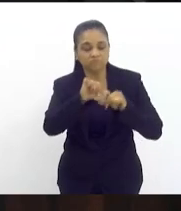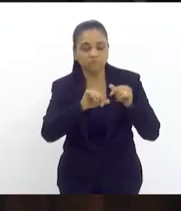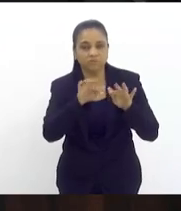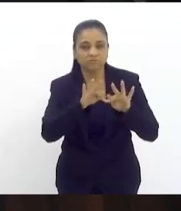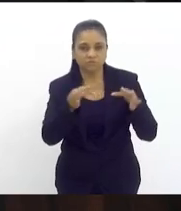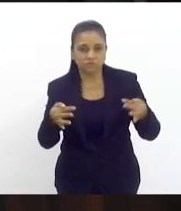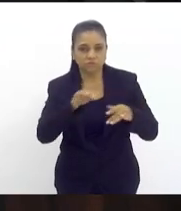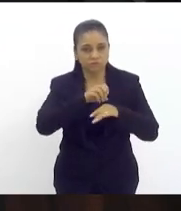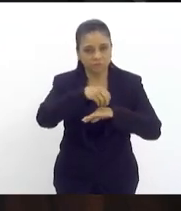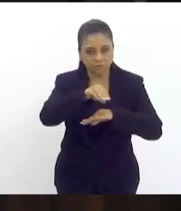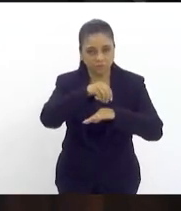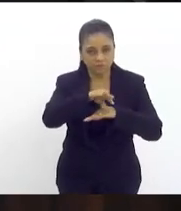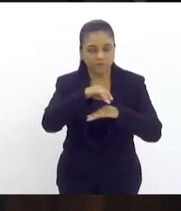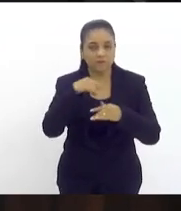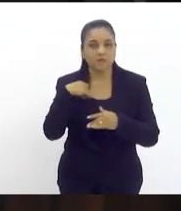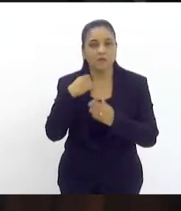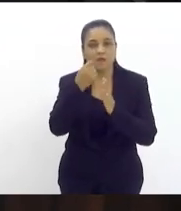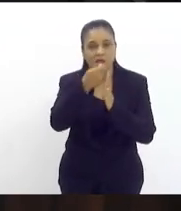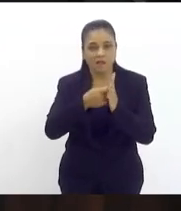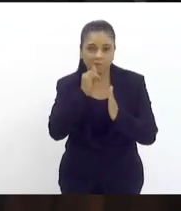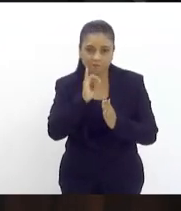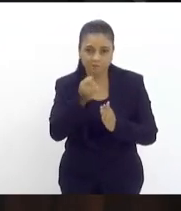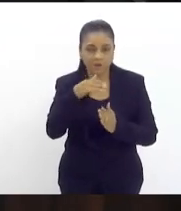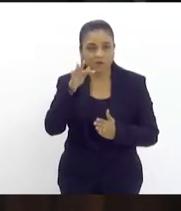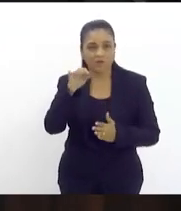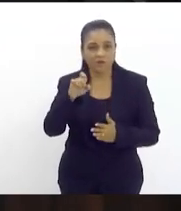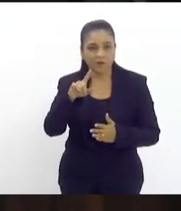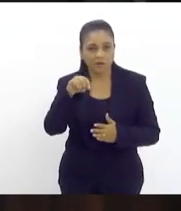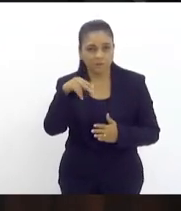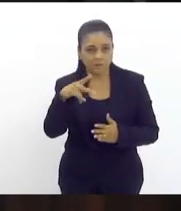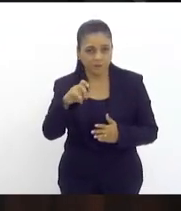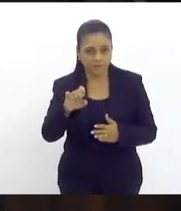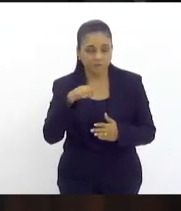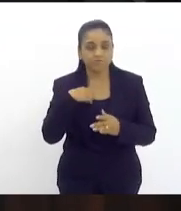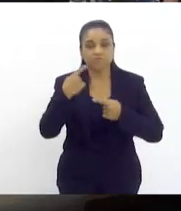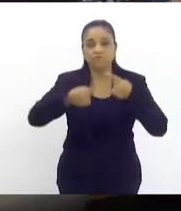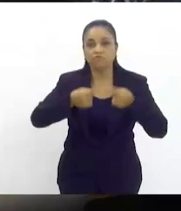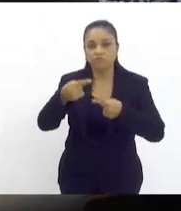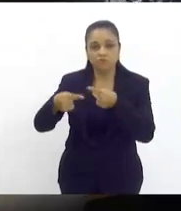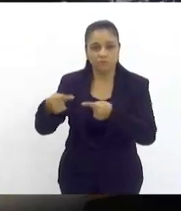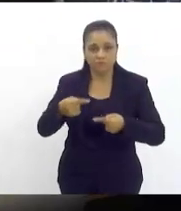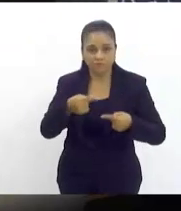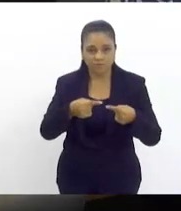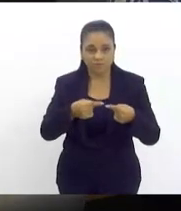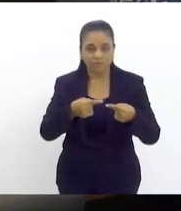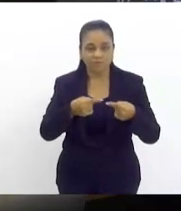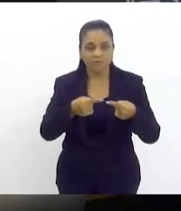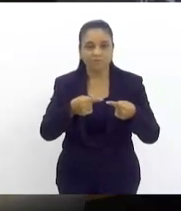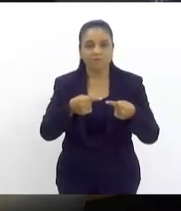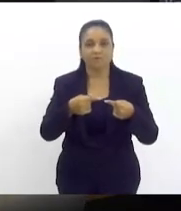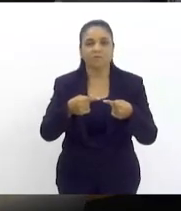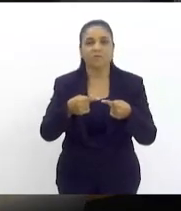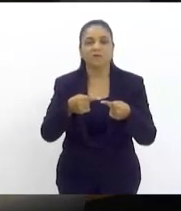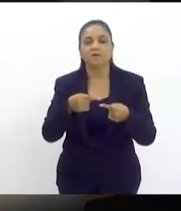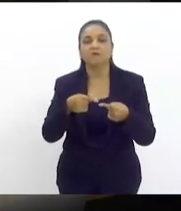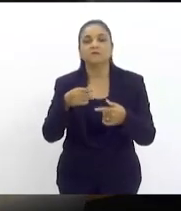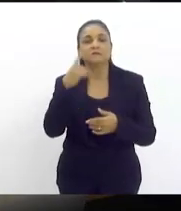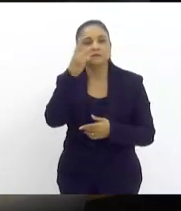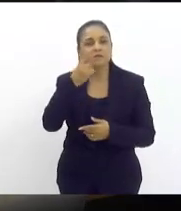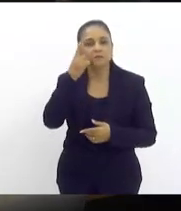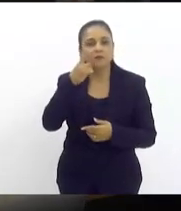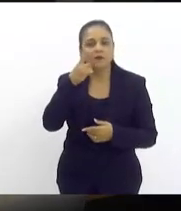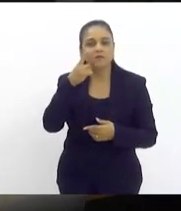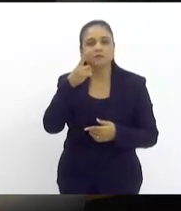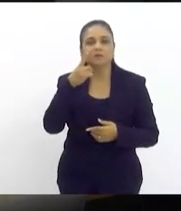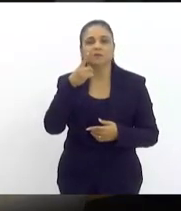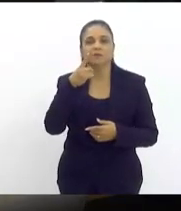Relator, deputado Felipe Soares. Em discussão. Para discutir, deputado Amorim, por favor.